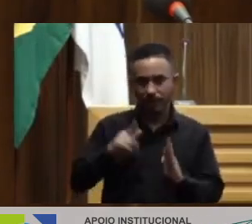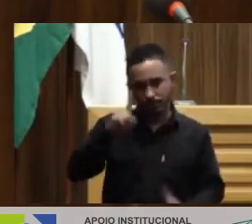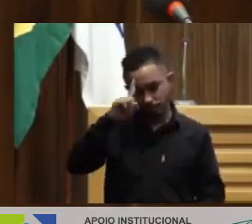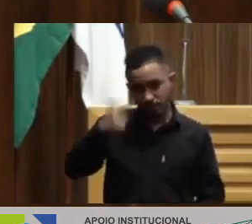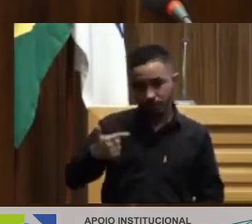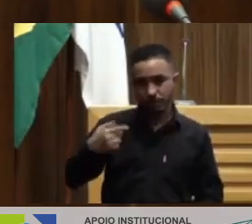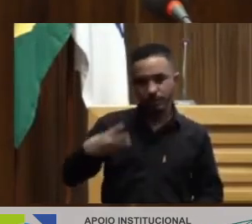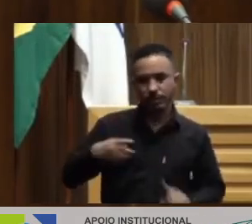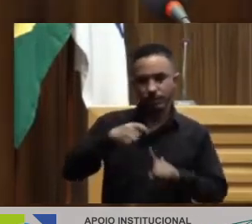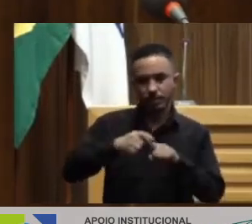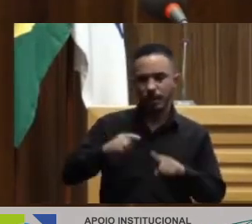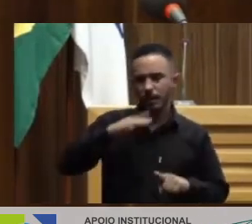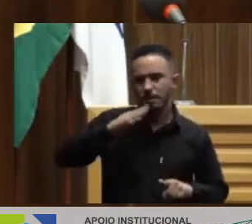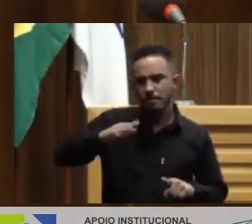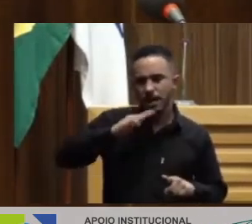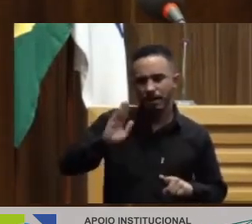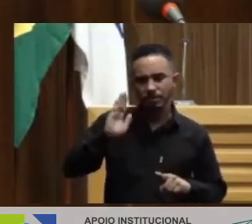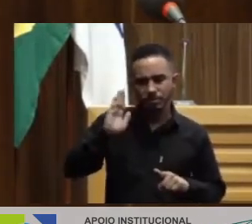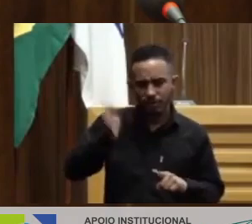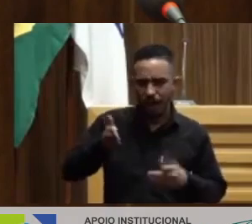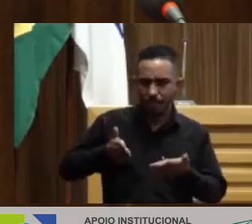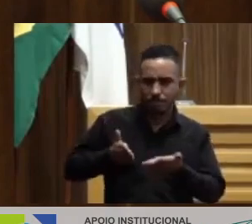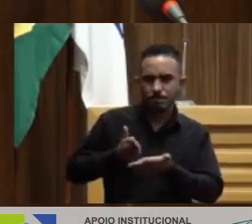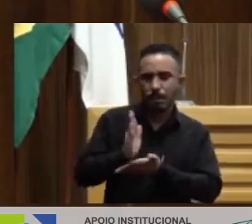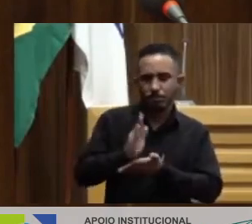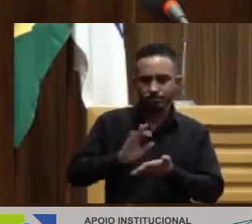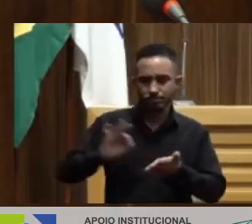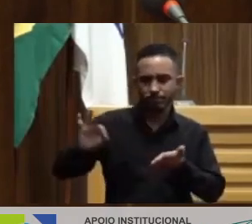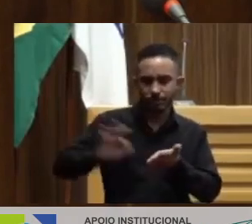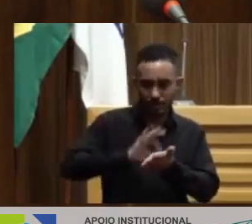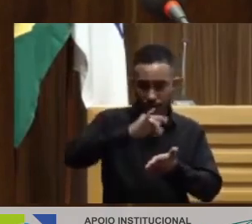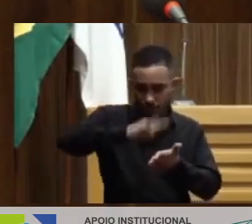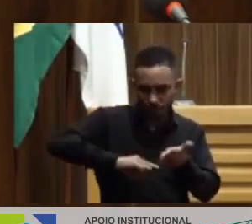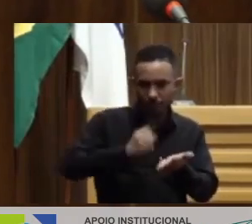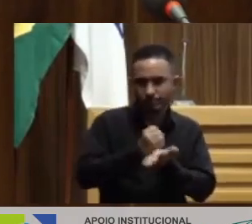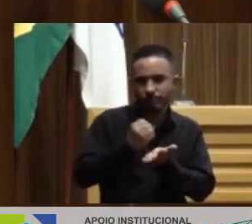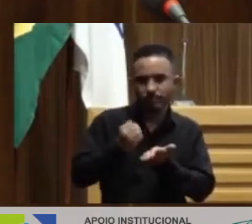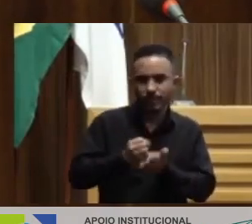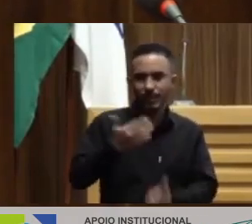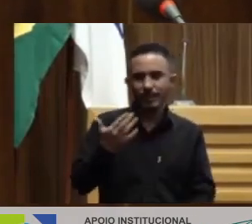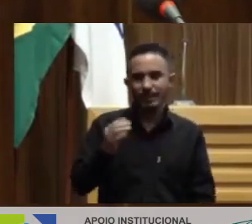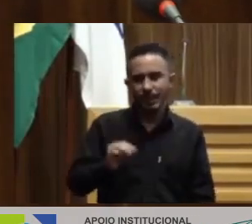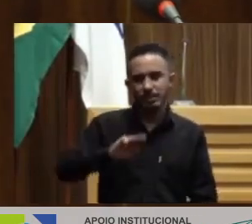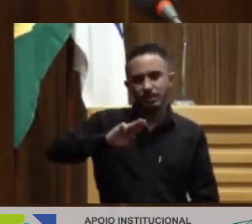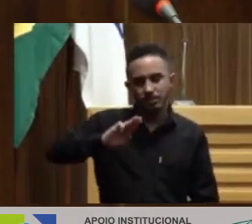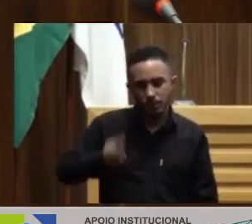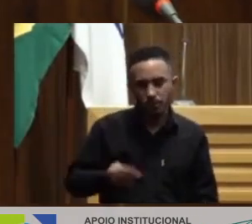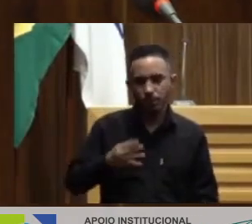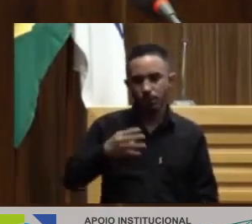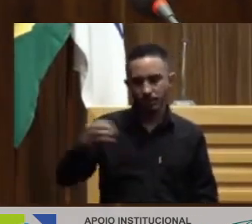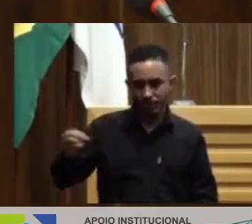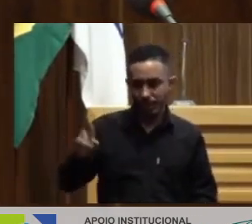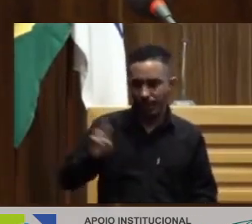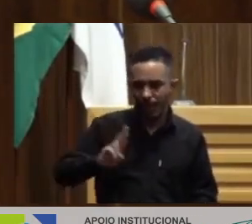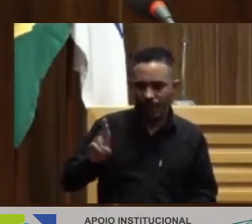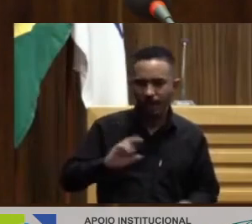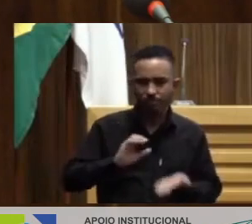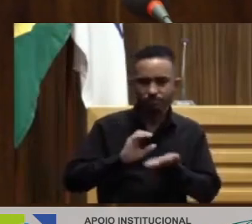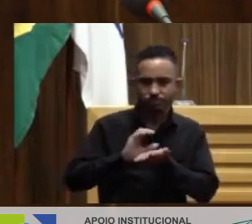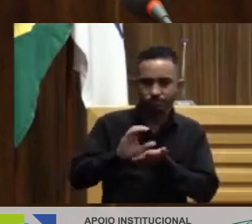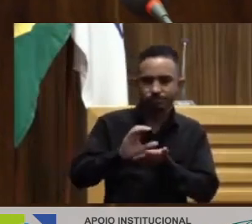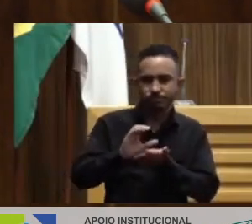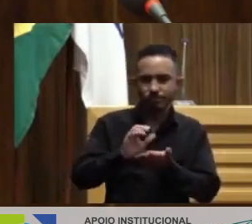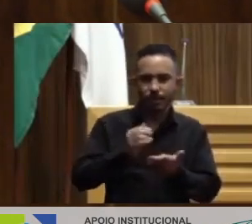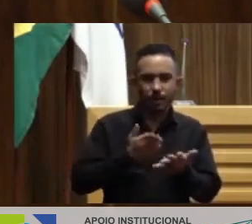de março, já havia aprovado e assinado contratos de 10 bilhões e 400 milhões de reais nas 6